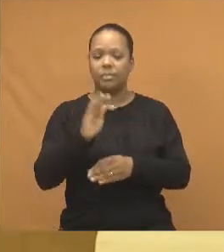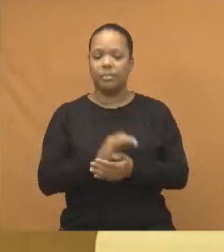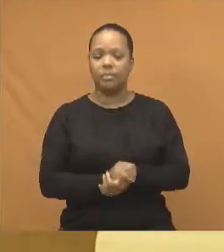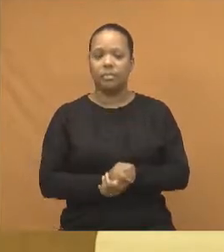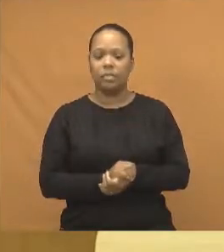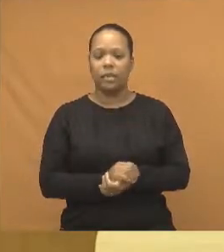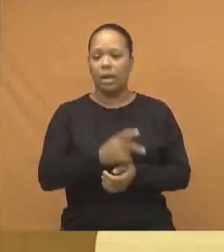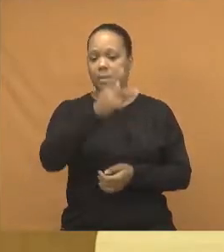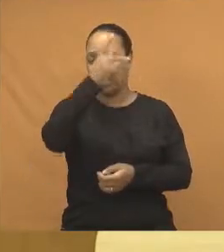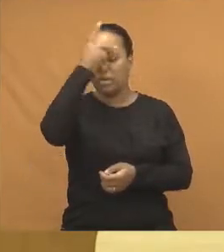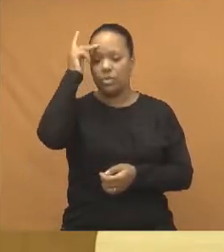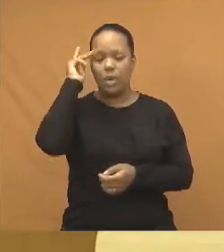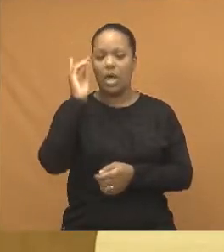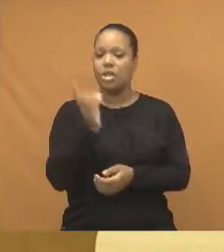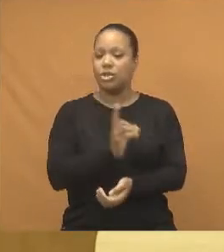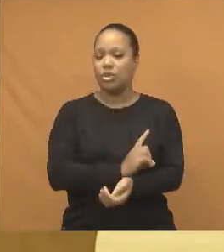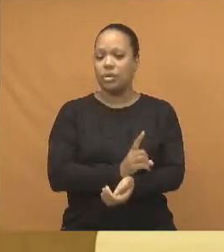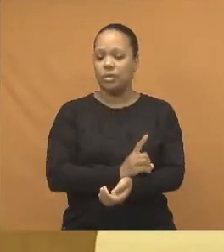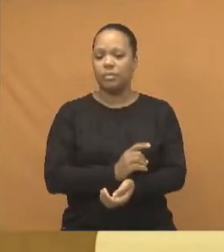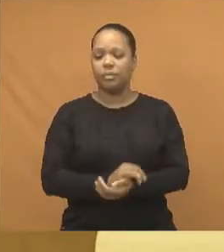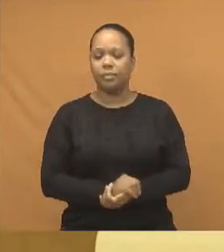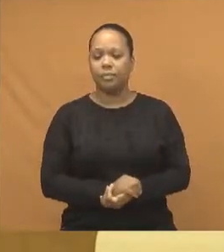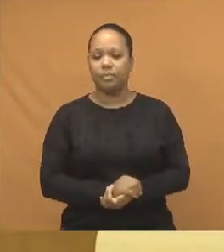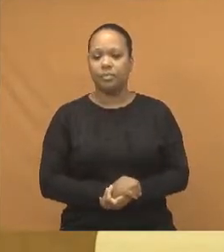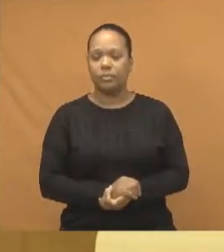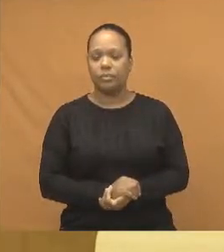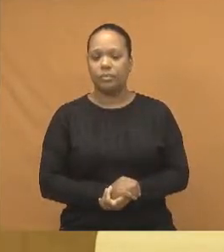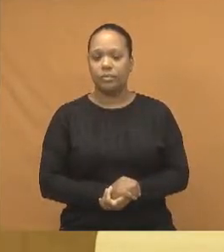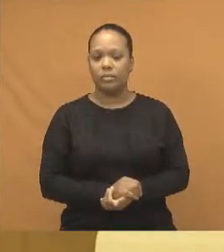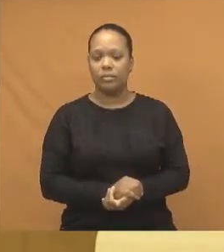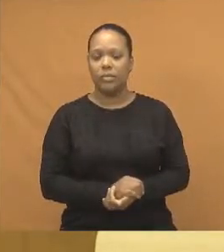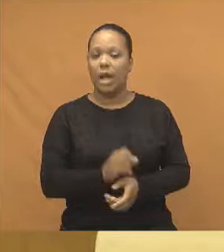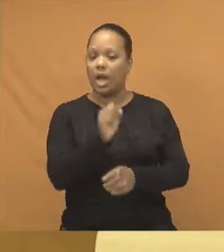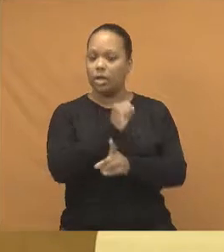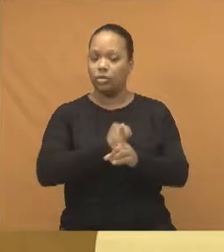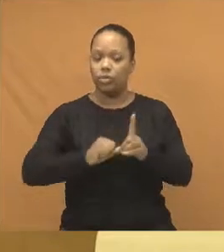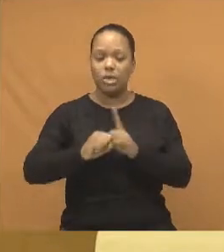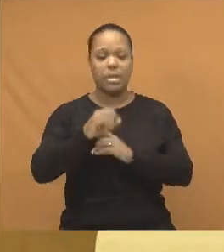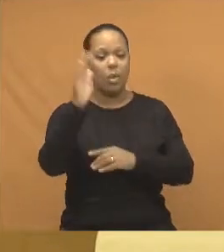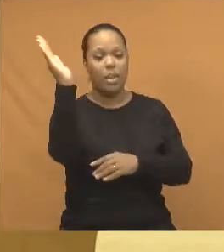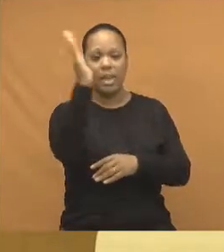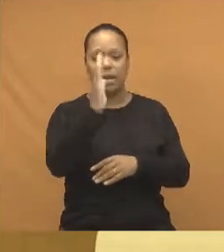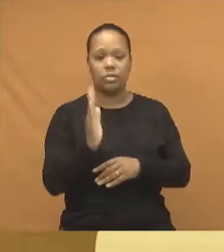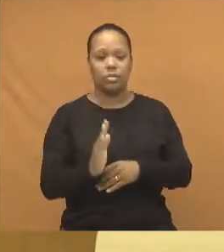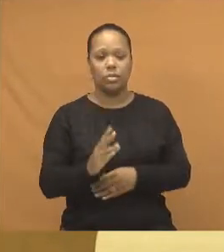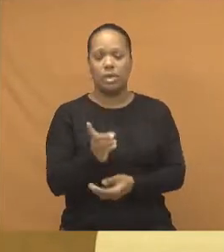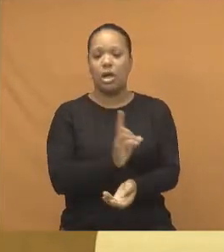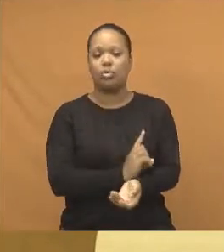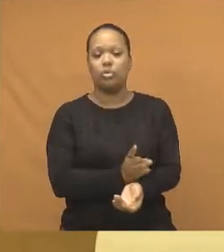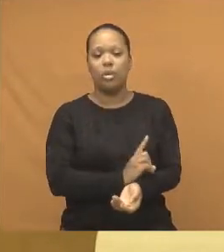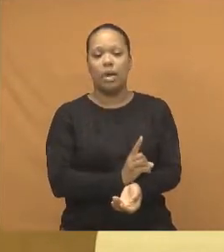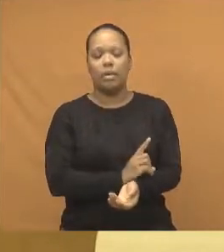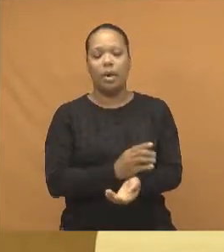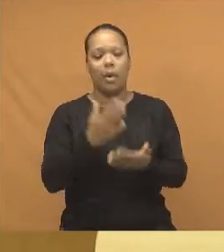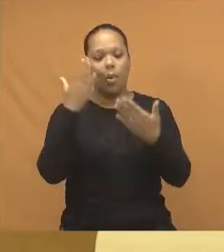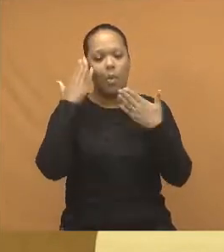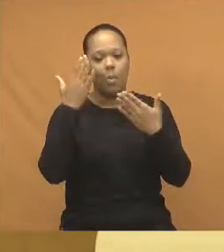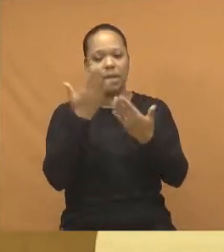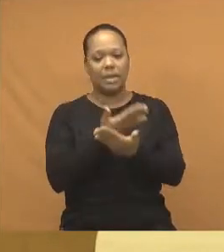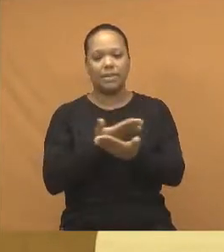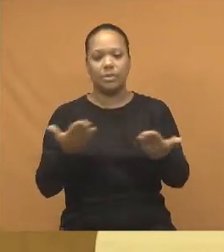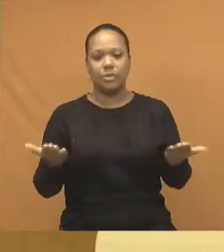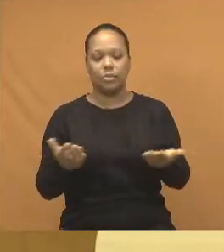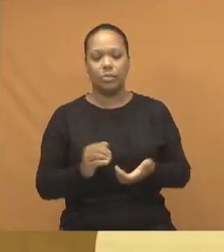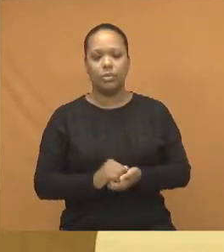aos pacientes diabéticos e seguindo, volto a dizer, a Associação Nacional dos Diabéticos. Obrigada a